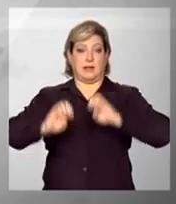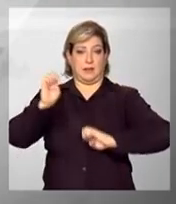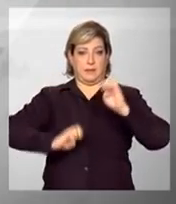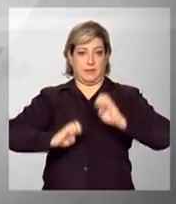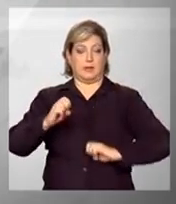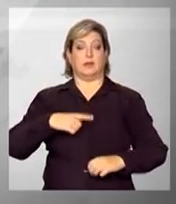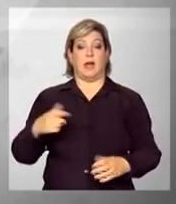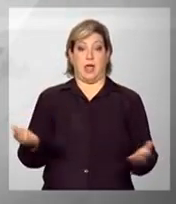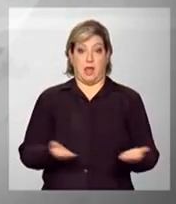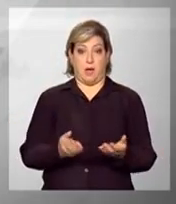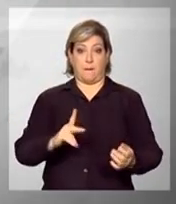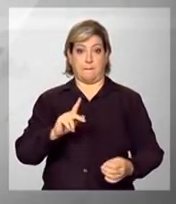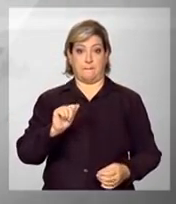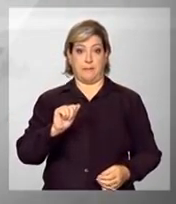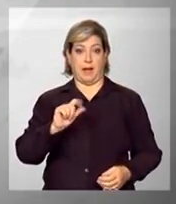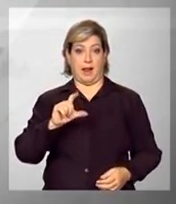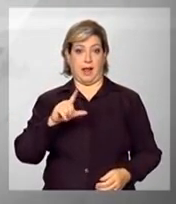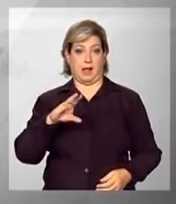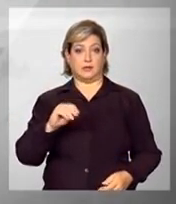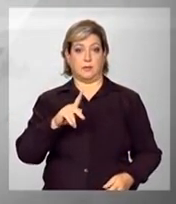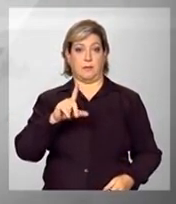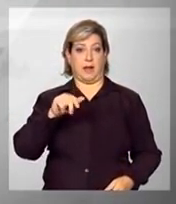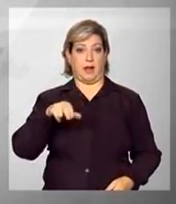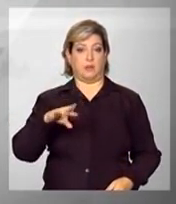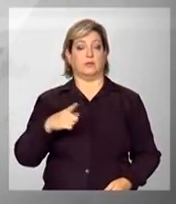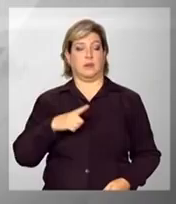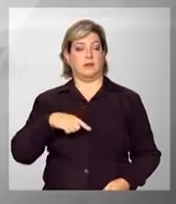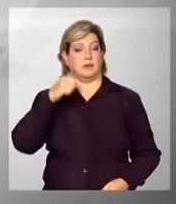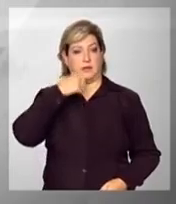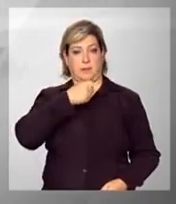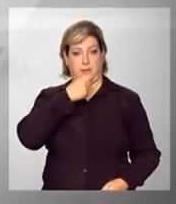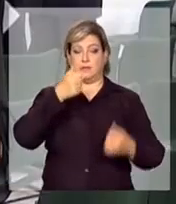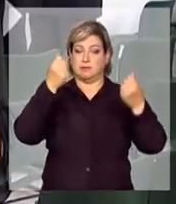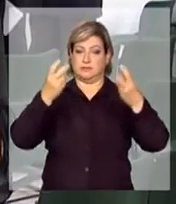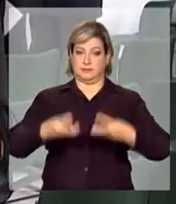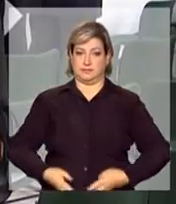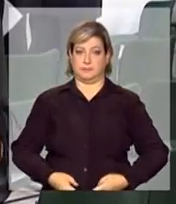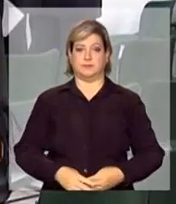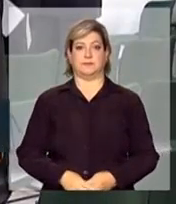Palácio do Planalto a repórter Mara kenup tem outras informaçõ